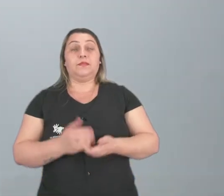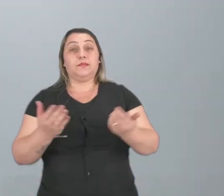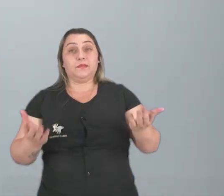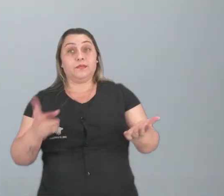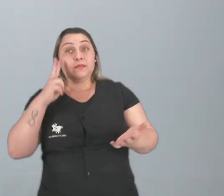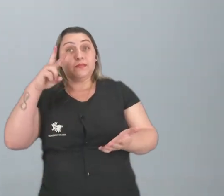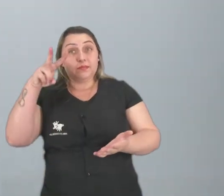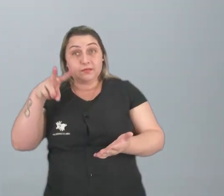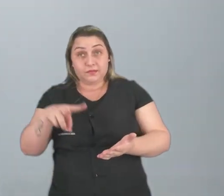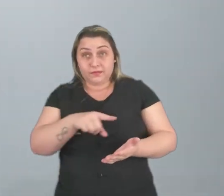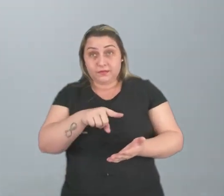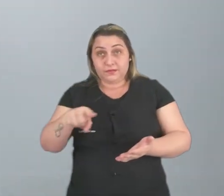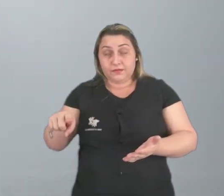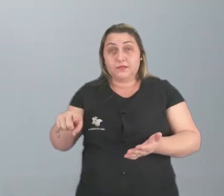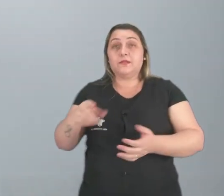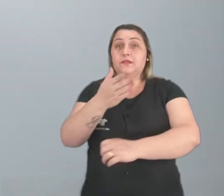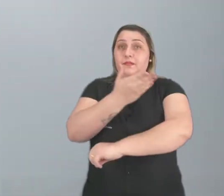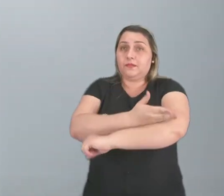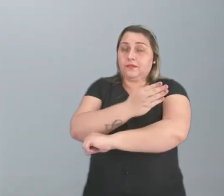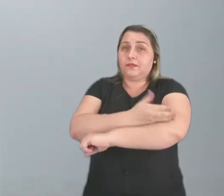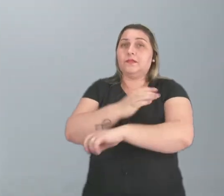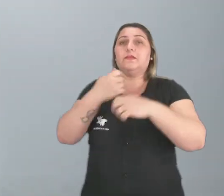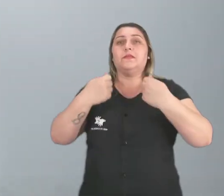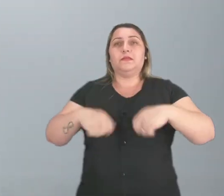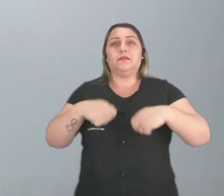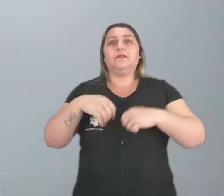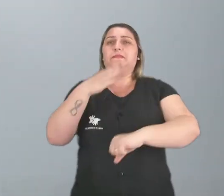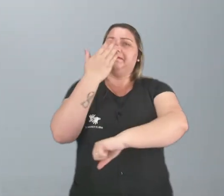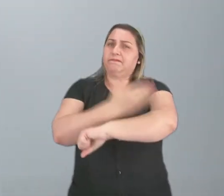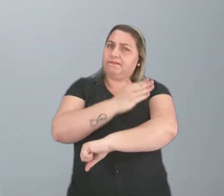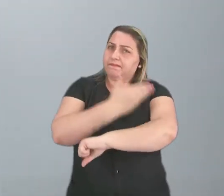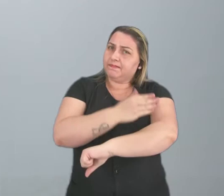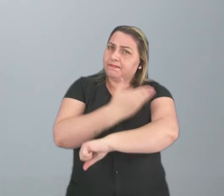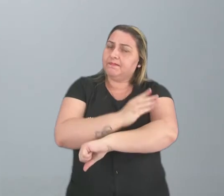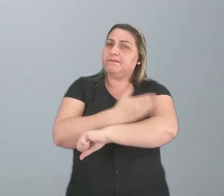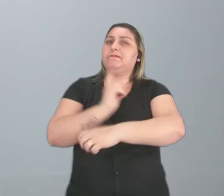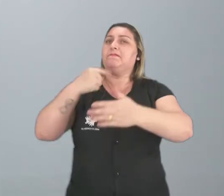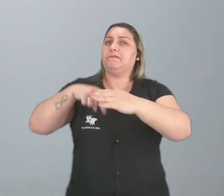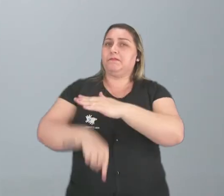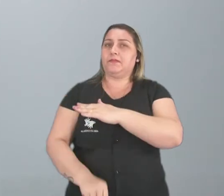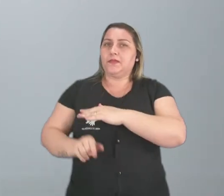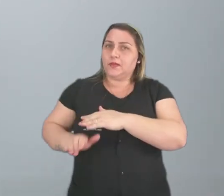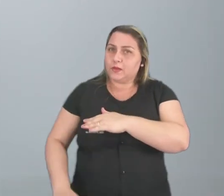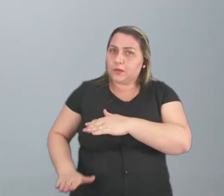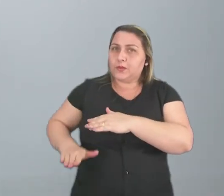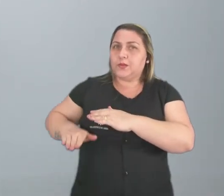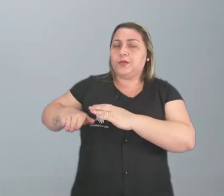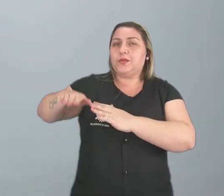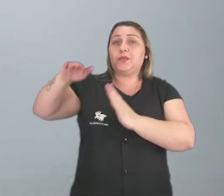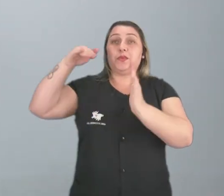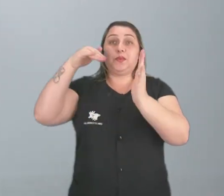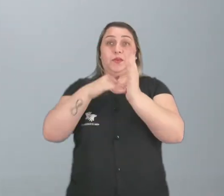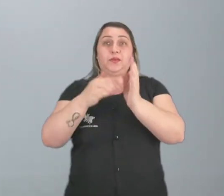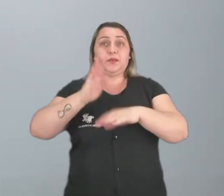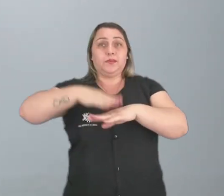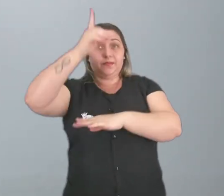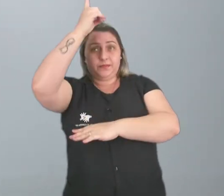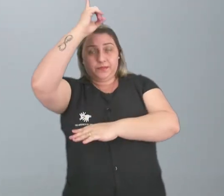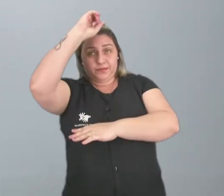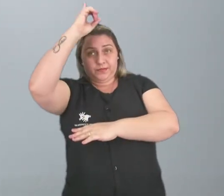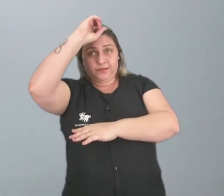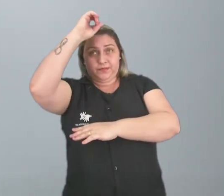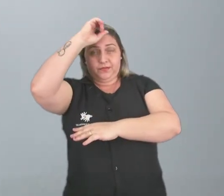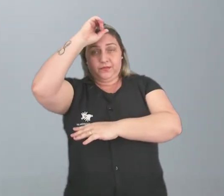Então, vocês viram que é uma prática que precisa de treinamento, né? Desde pequeno até a vida mais adulta, quem